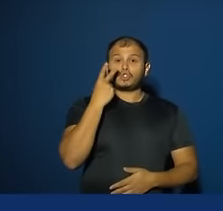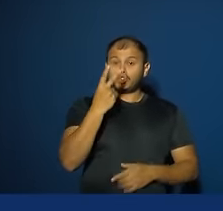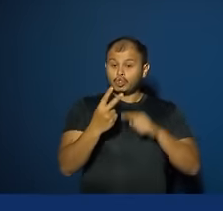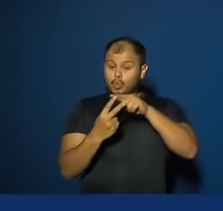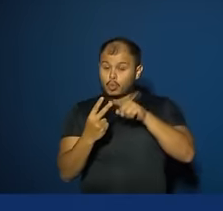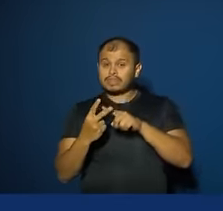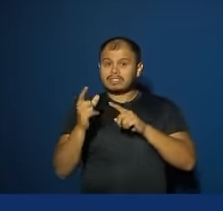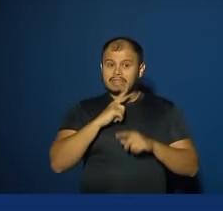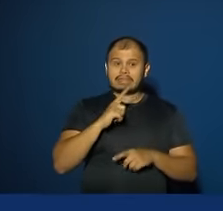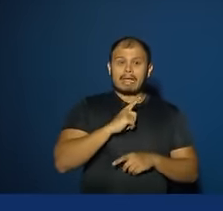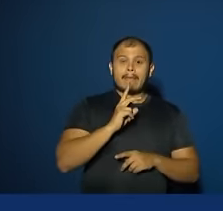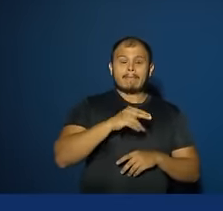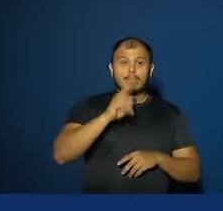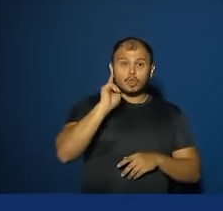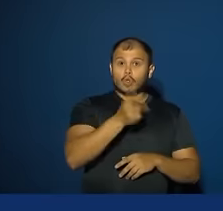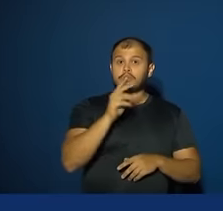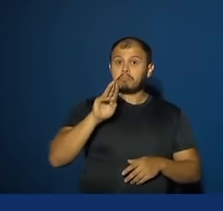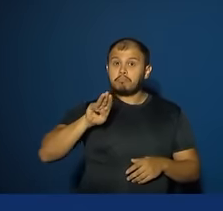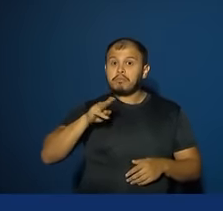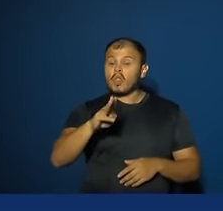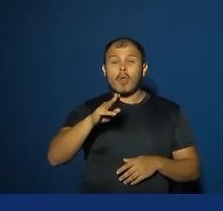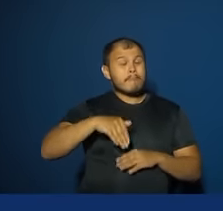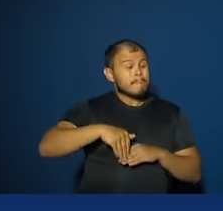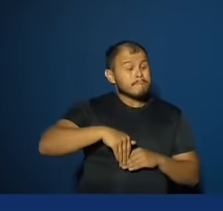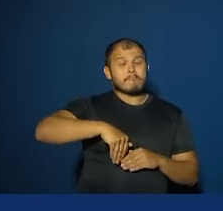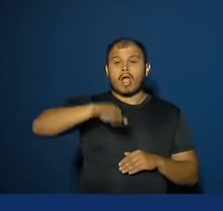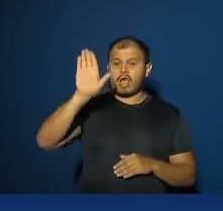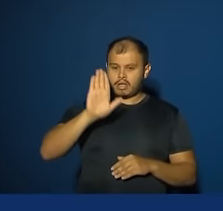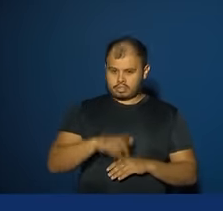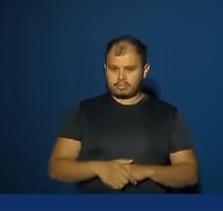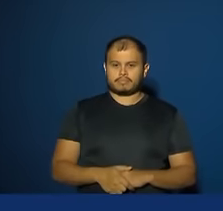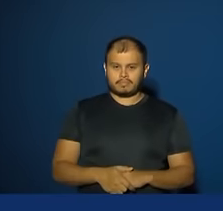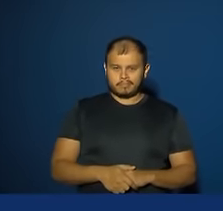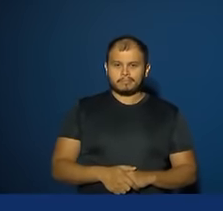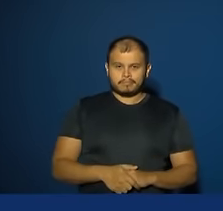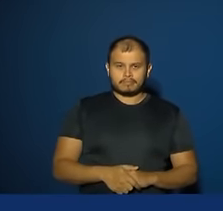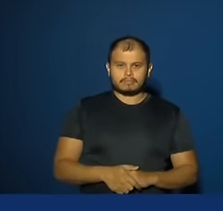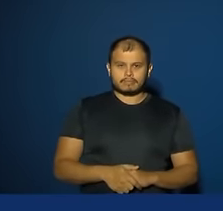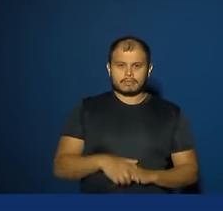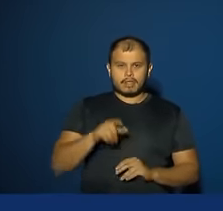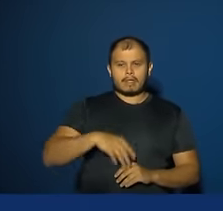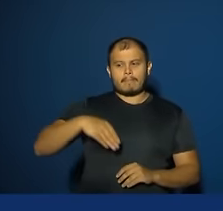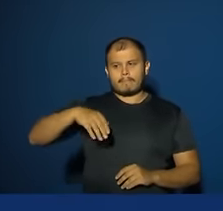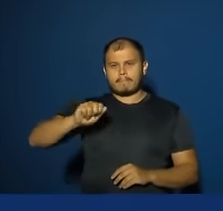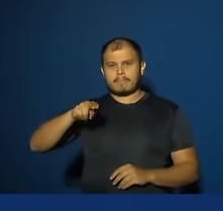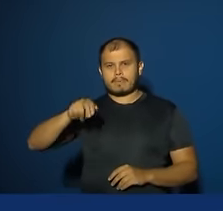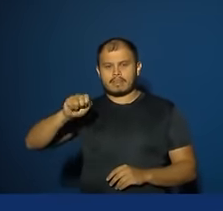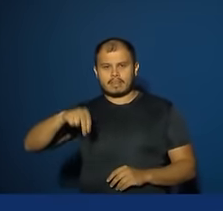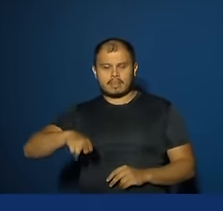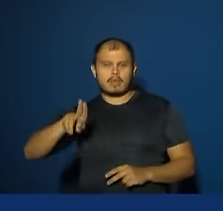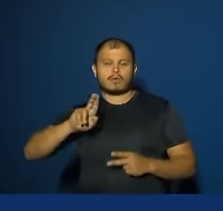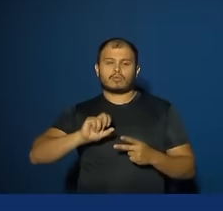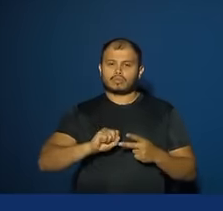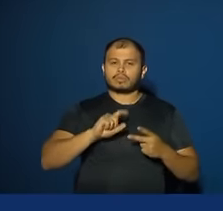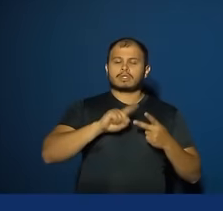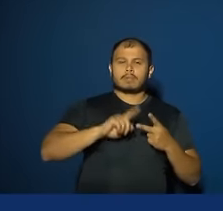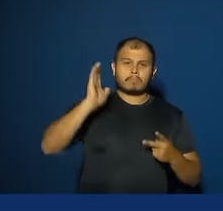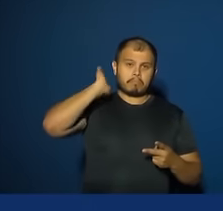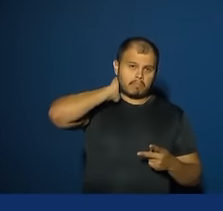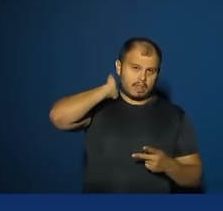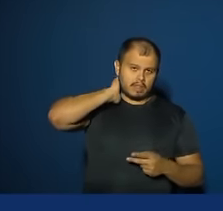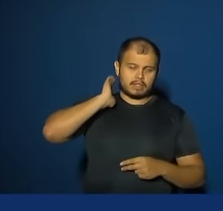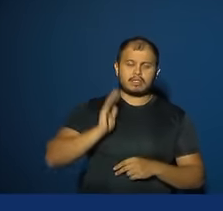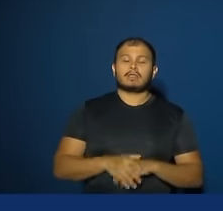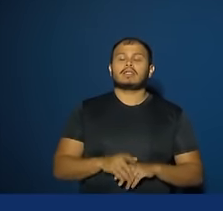habitantes né para não se estão lá no centro da Amazônia né Manaus e Belém e quando você olha tudo que acontece de errado na